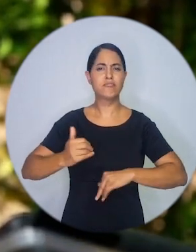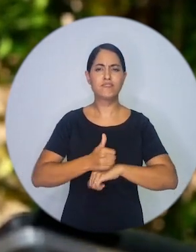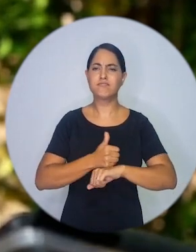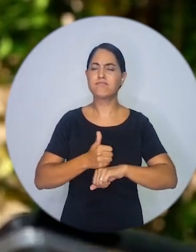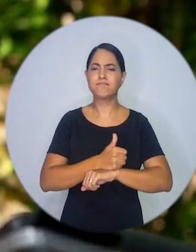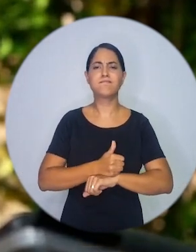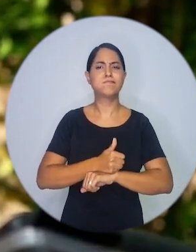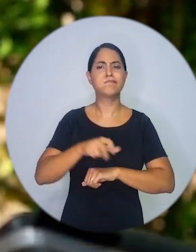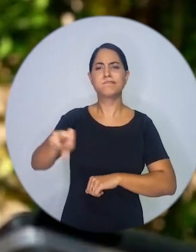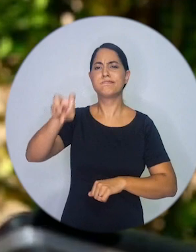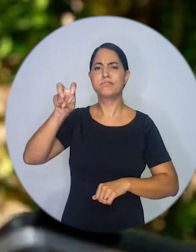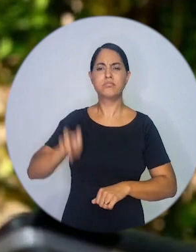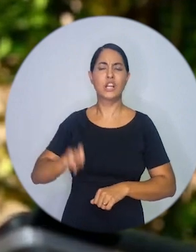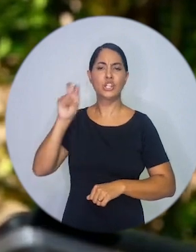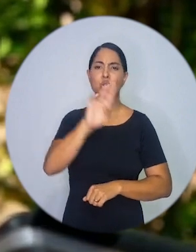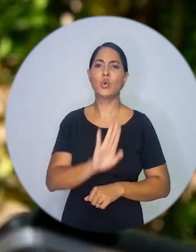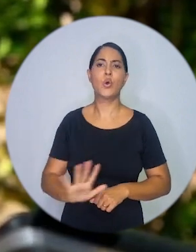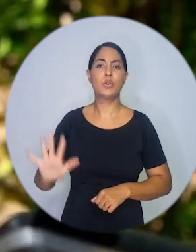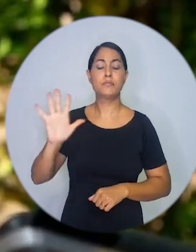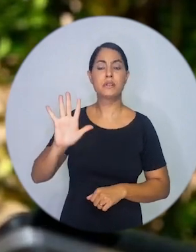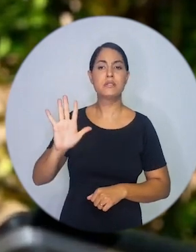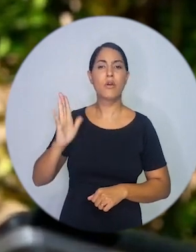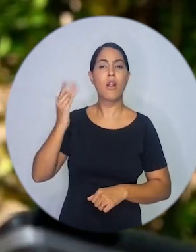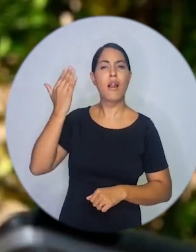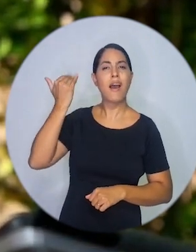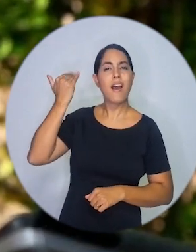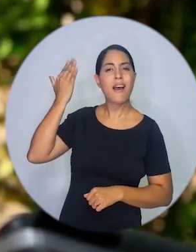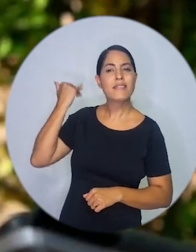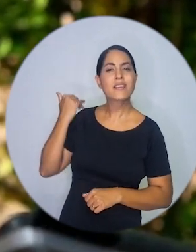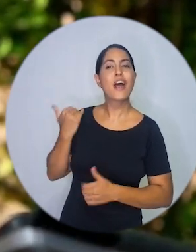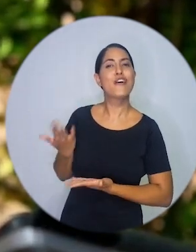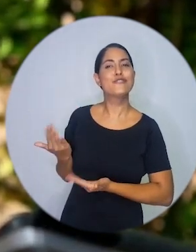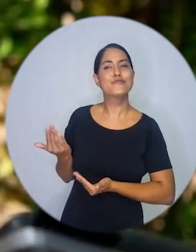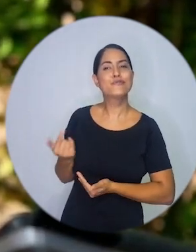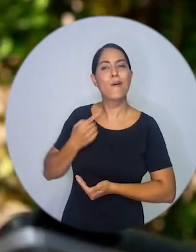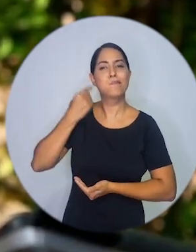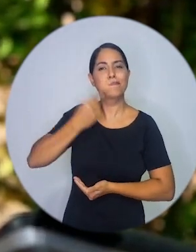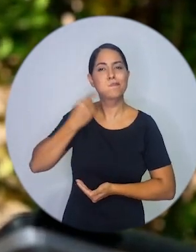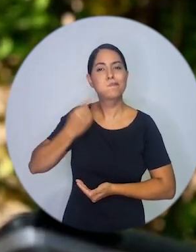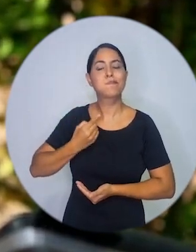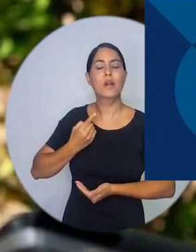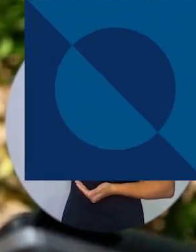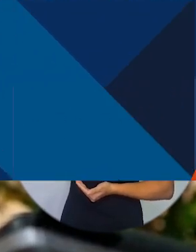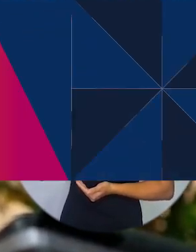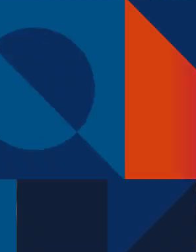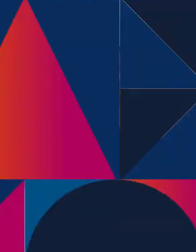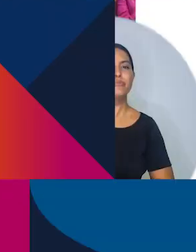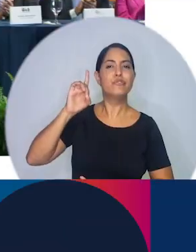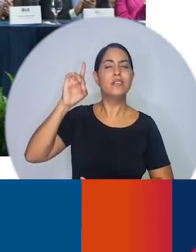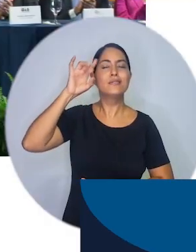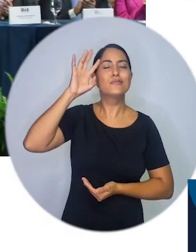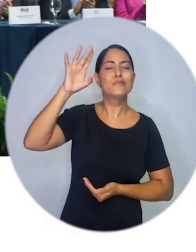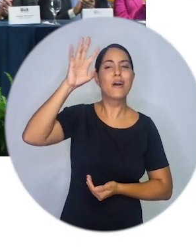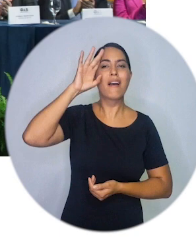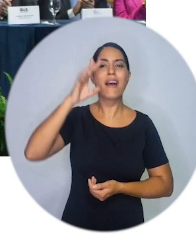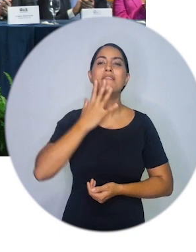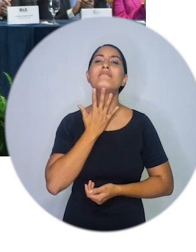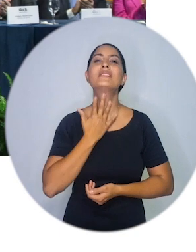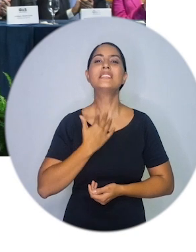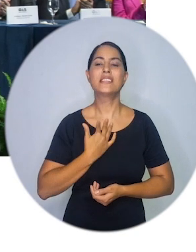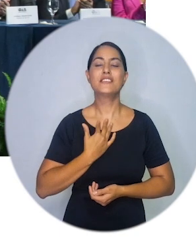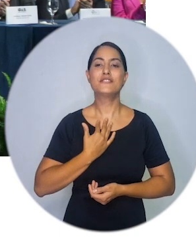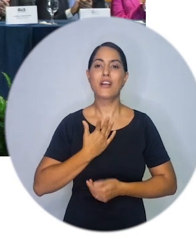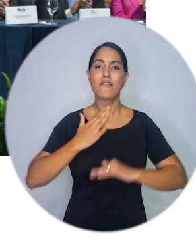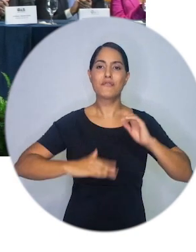país, que um dia iniciaram sua jornada na Jovem Advocacia, e que um dia eles também sonharam e lutaram por